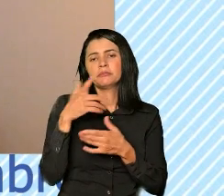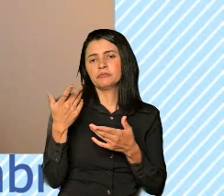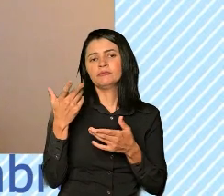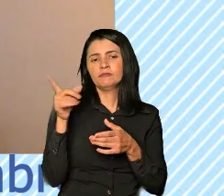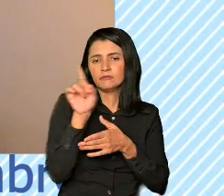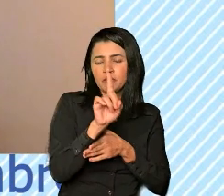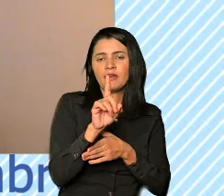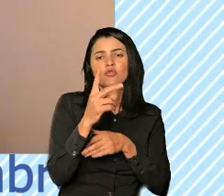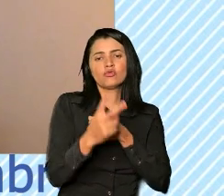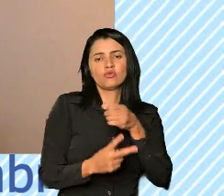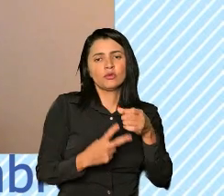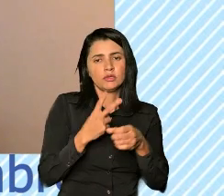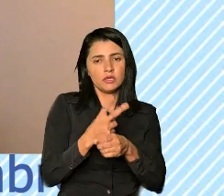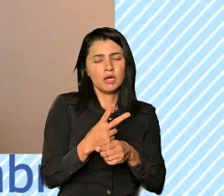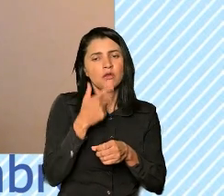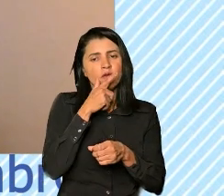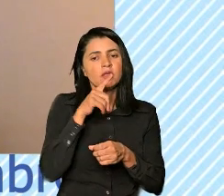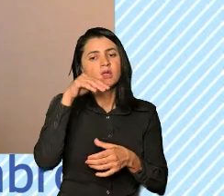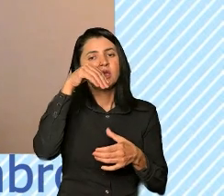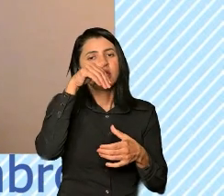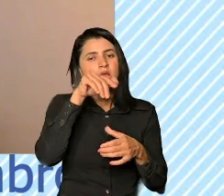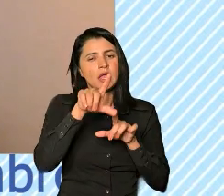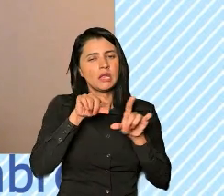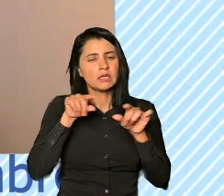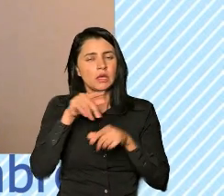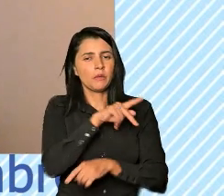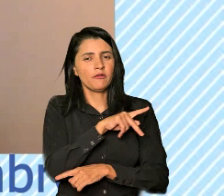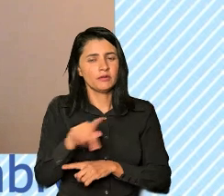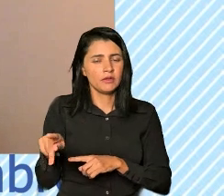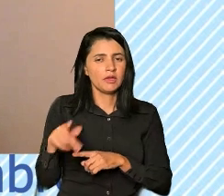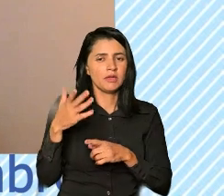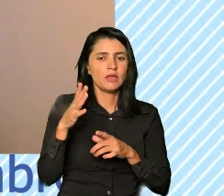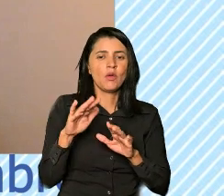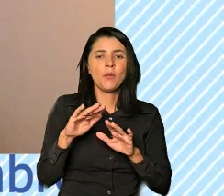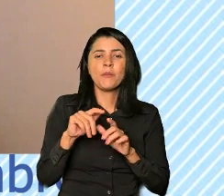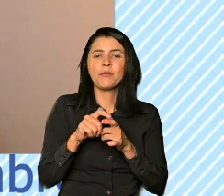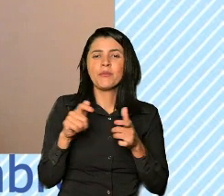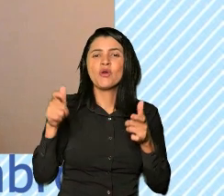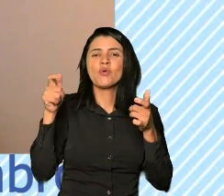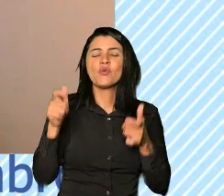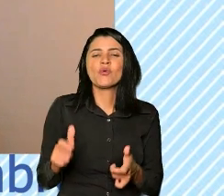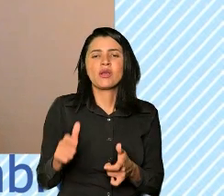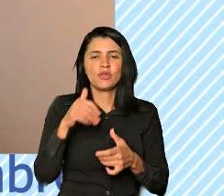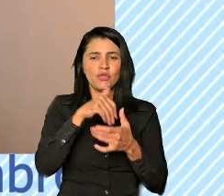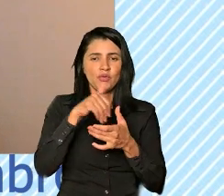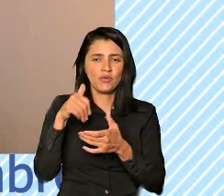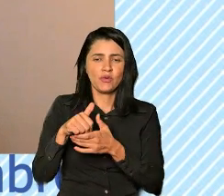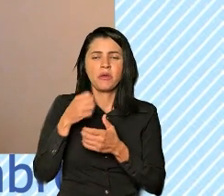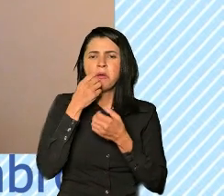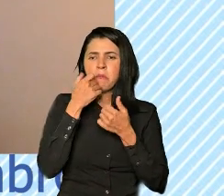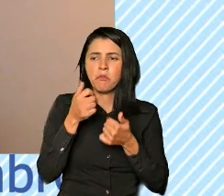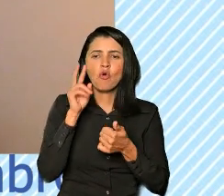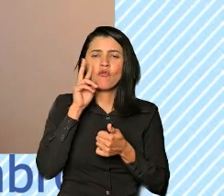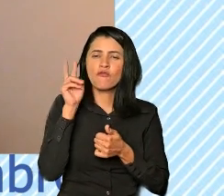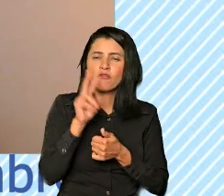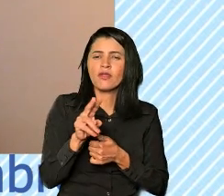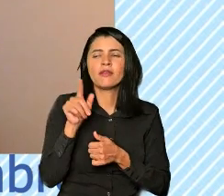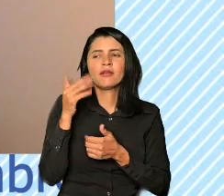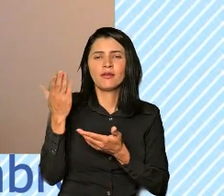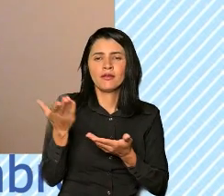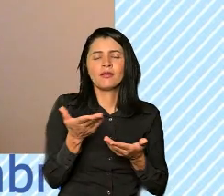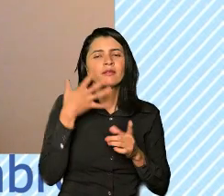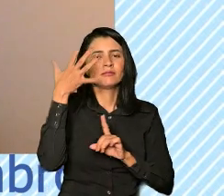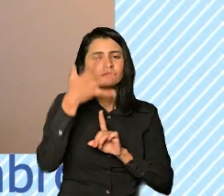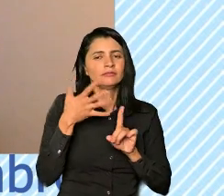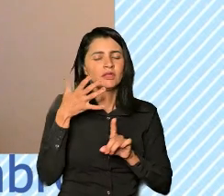vai ter a eleição da presidência, no maior colégio eleitoral do Brasil, então vai ser bom ouvi-la. E a